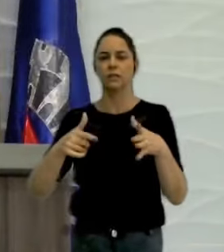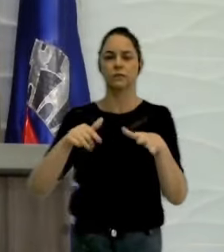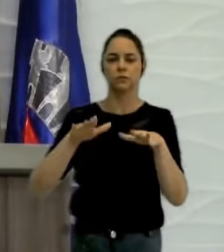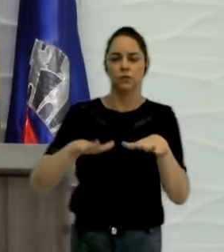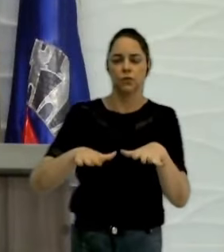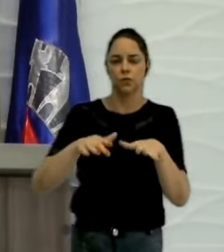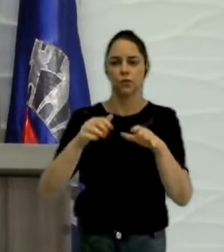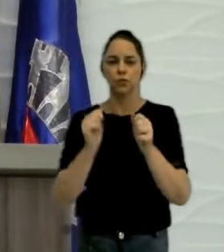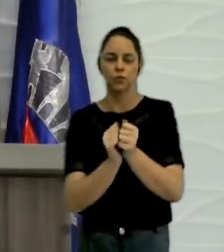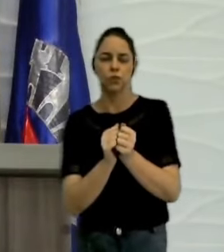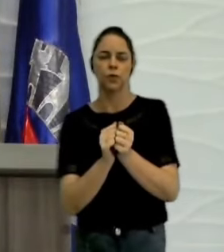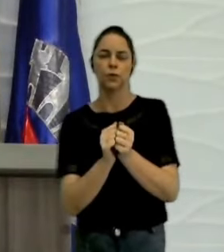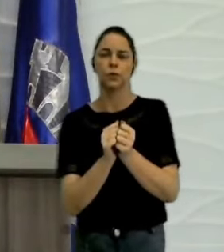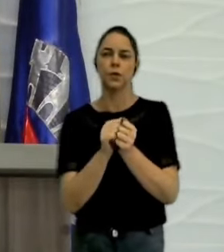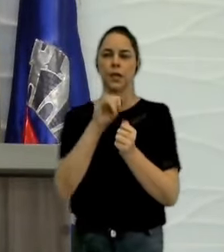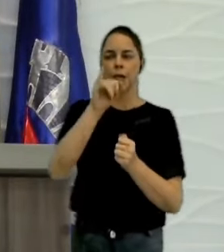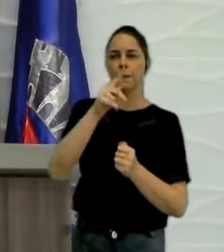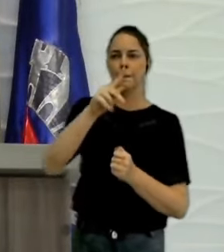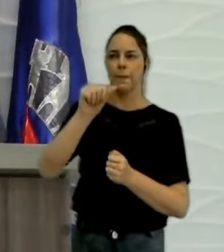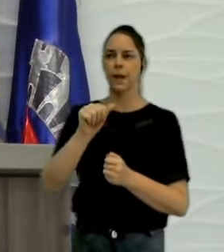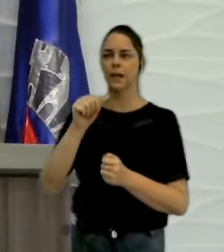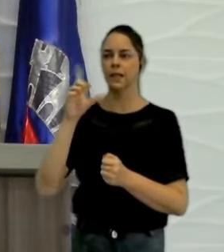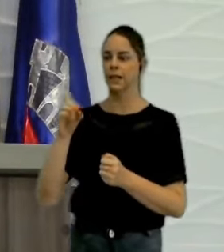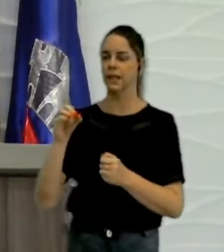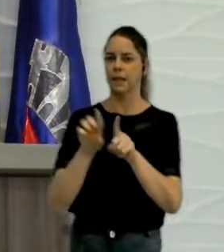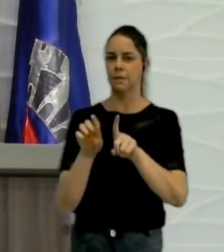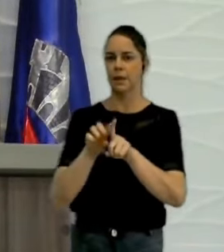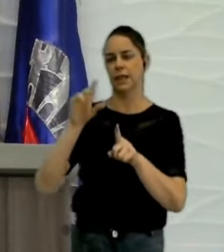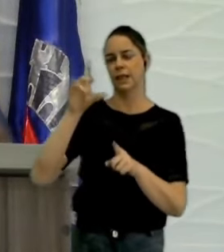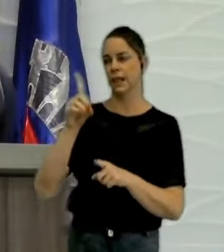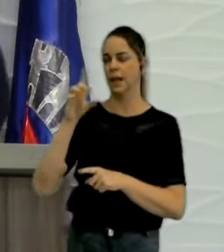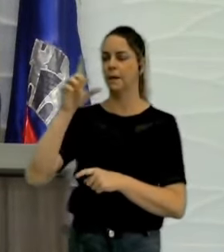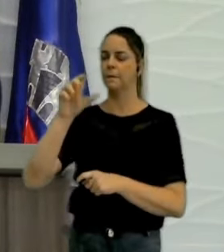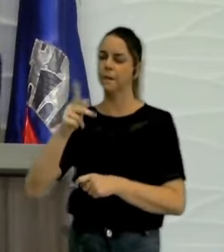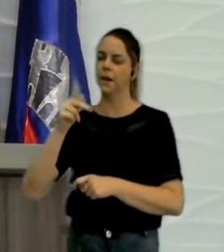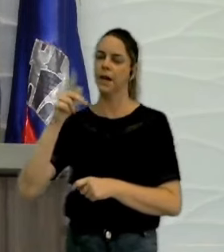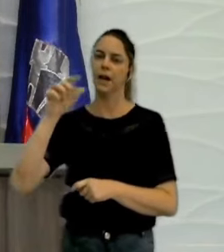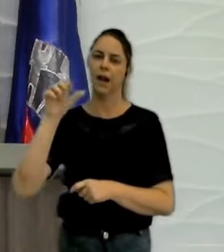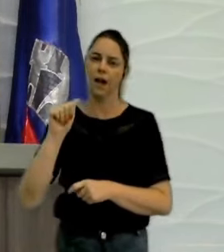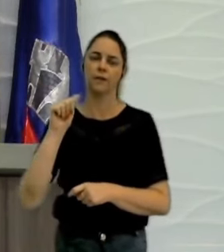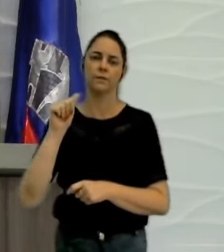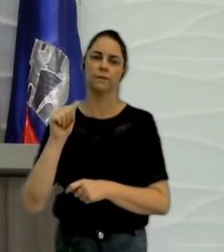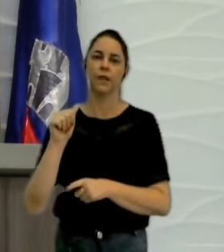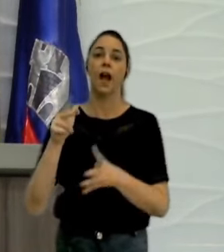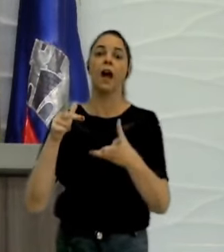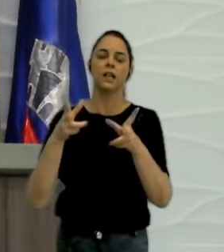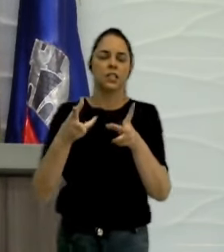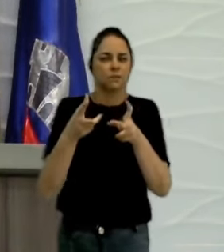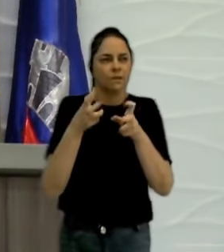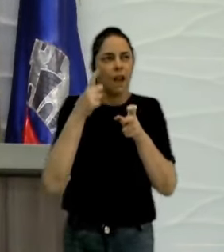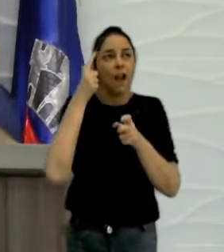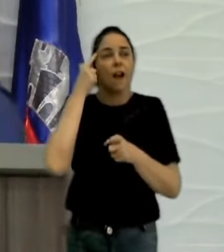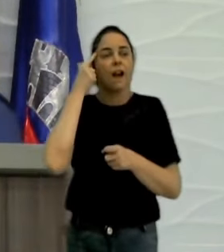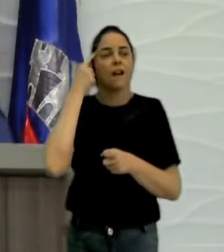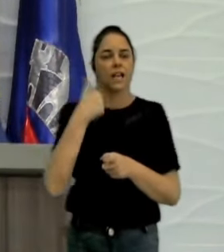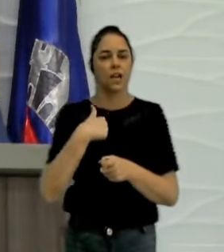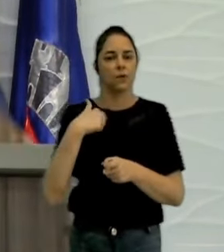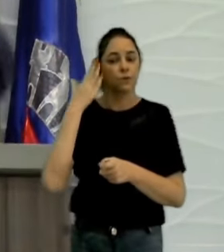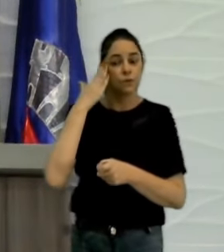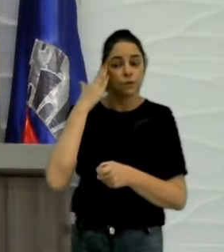IPA e o DPA agora é aqui de frente. Aí eu entendi que não vai ter reforma